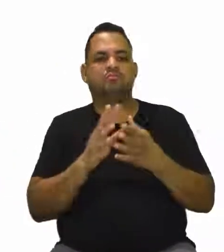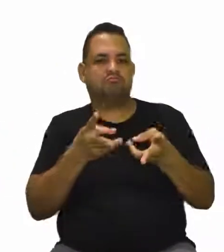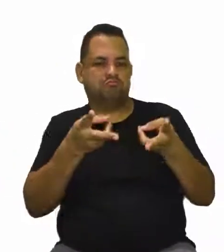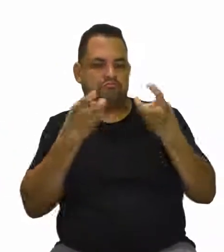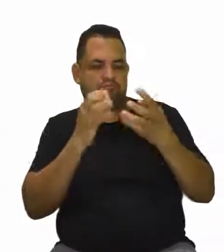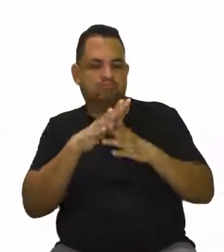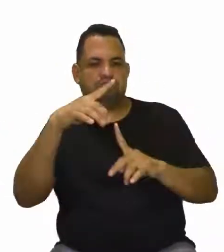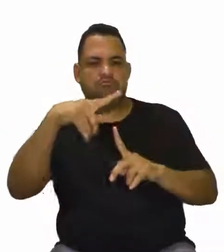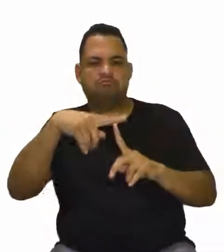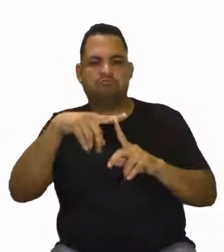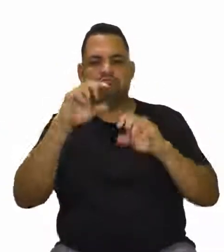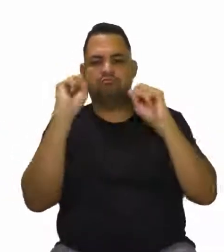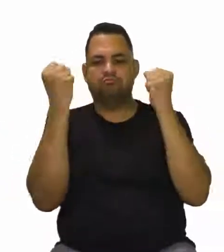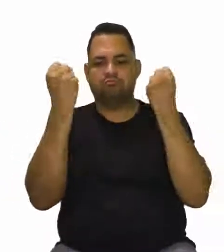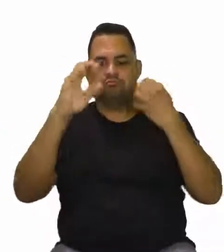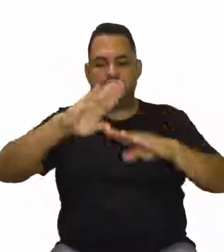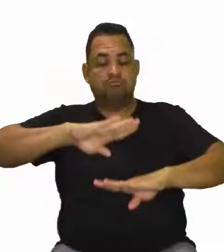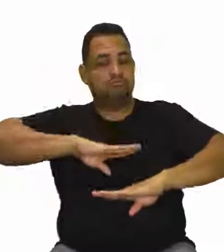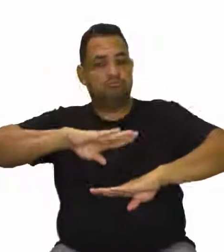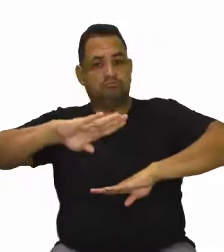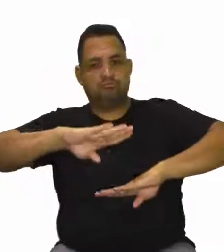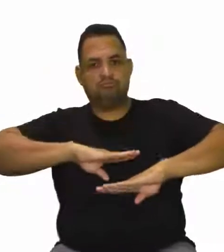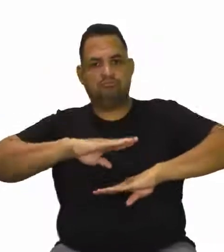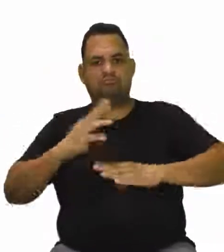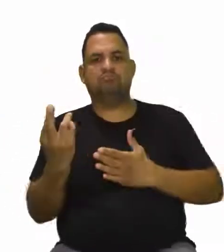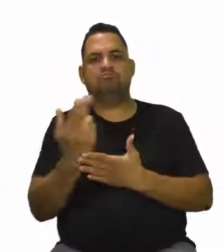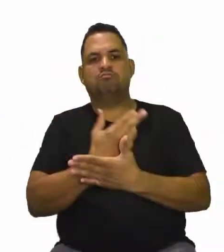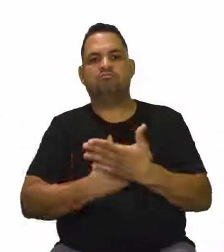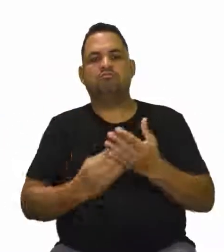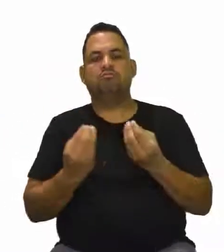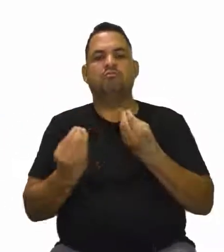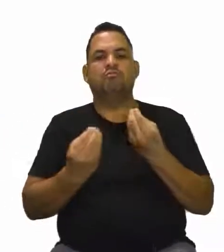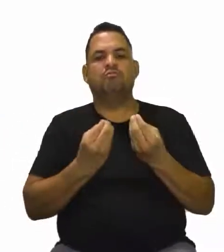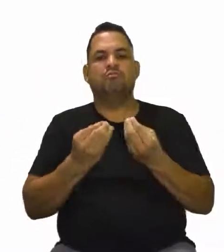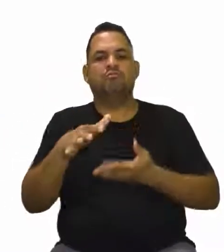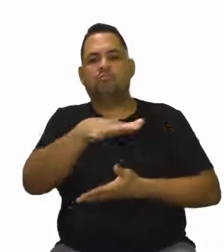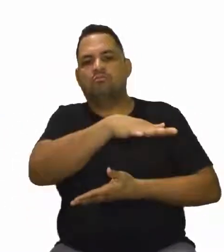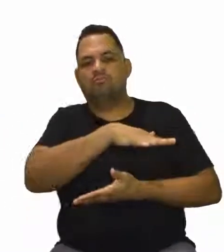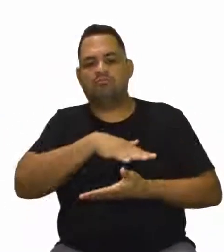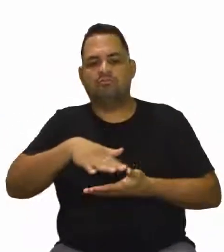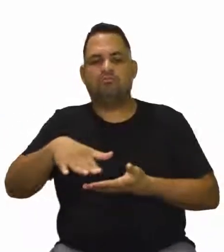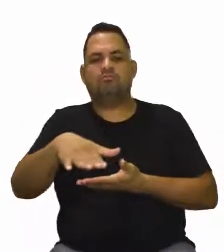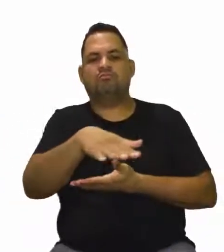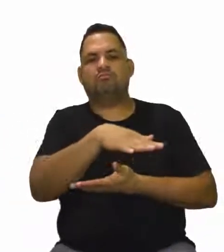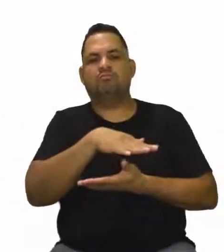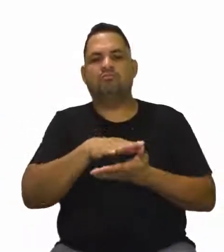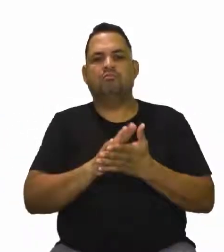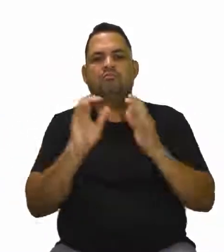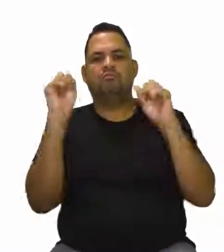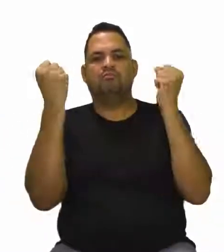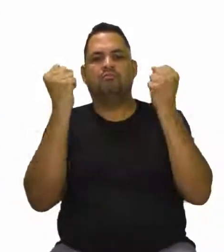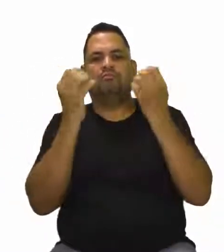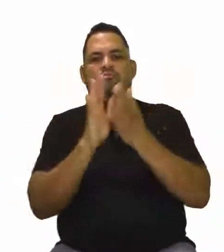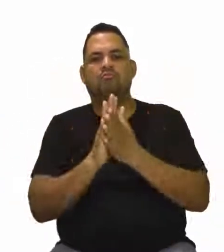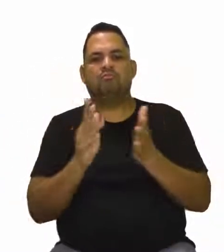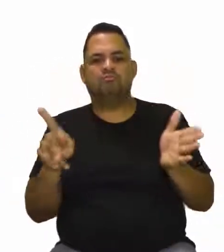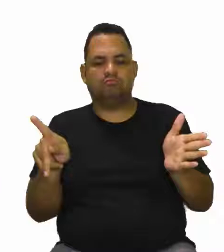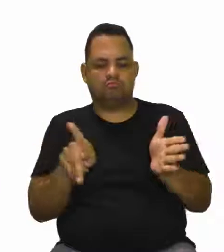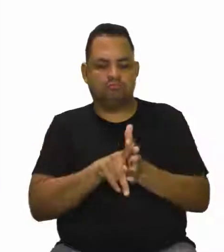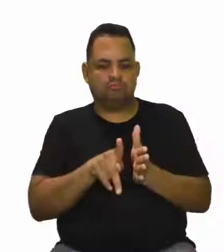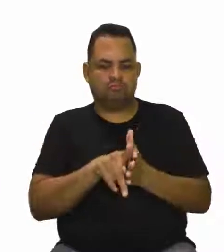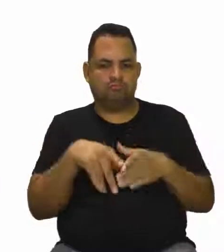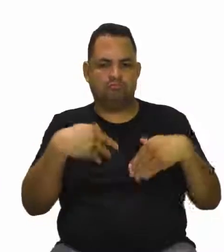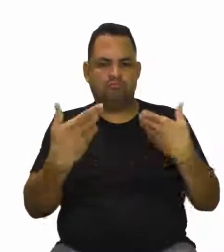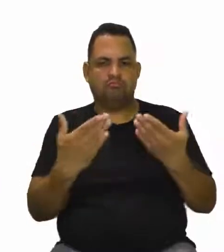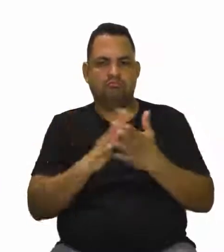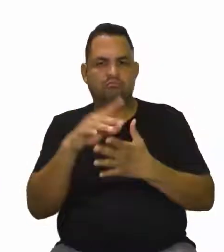os tipos de ginástica de condicionamento, como que esse universo da ginástica, e aí propriamente